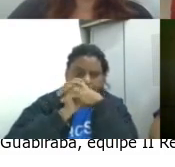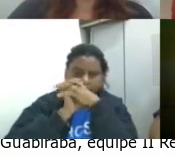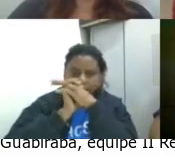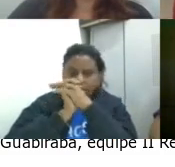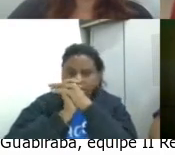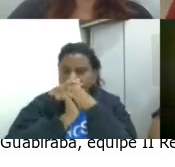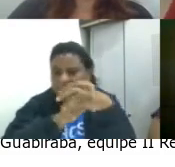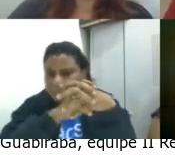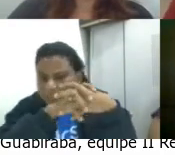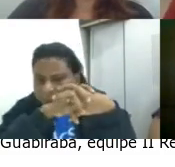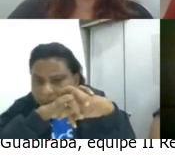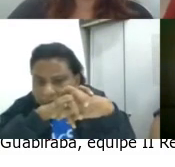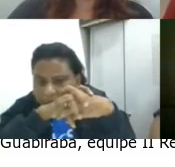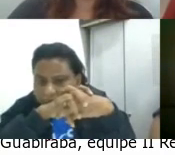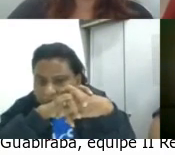diretamente observado